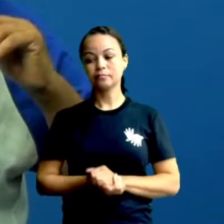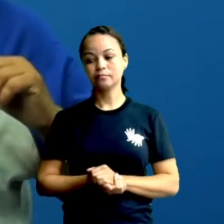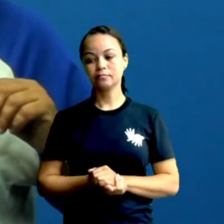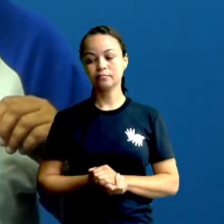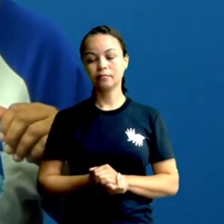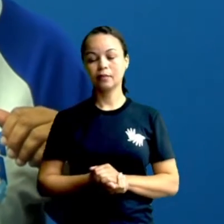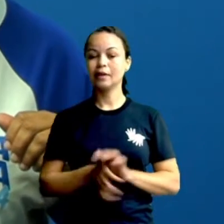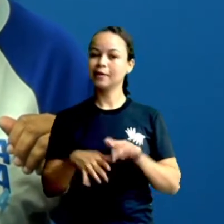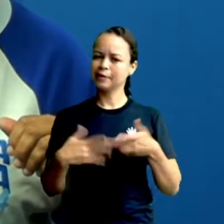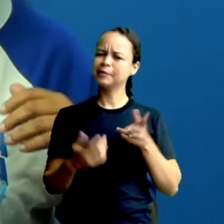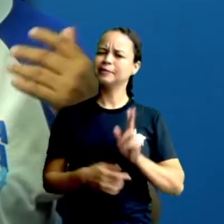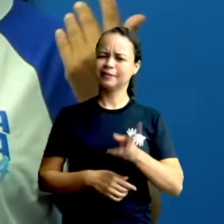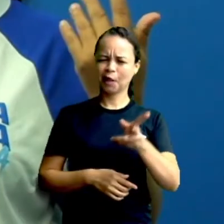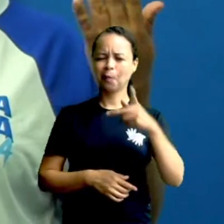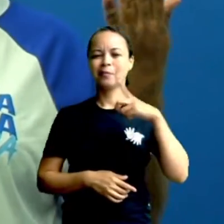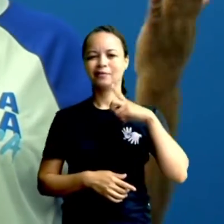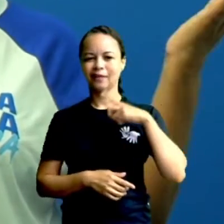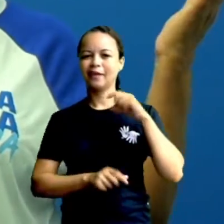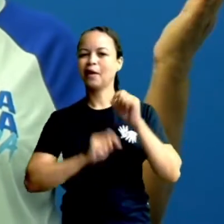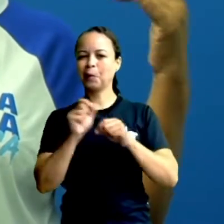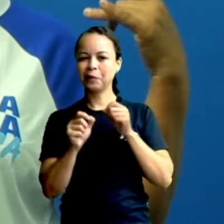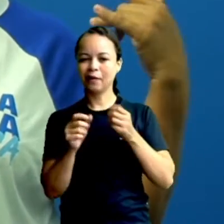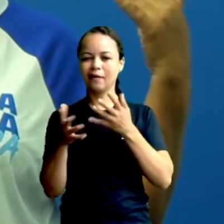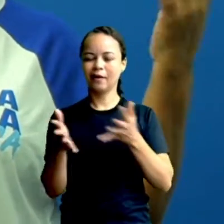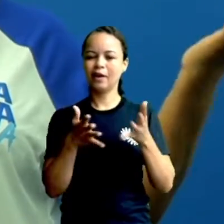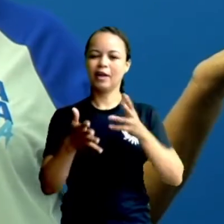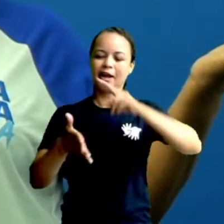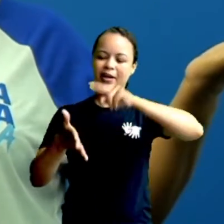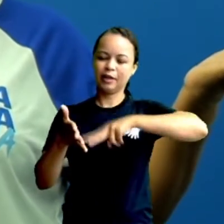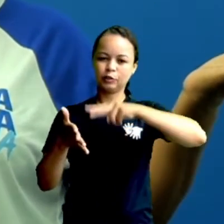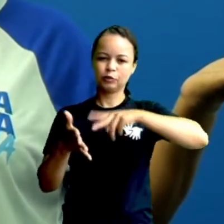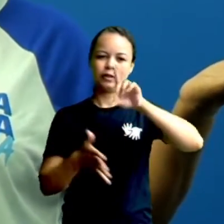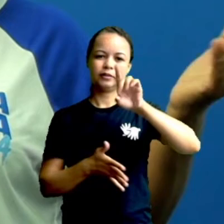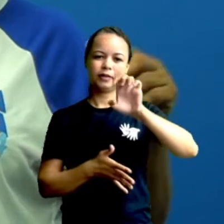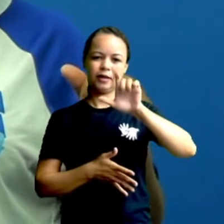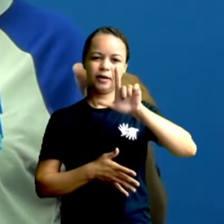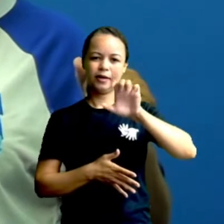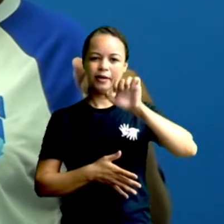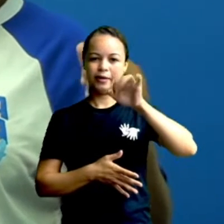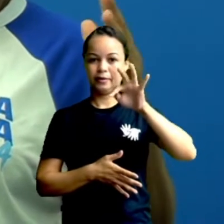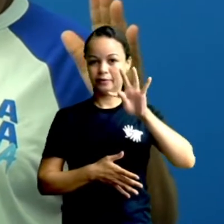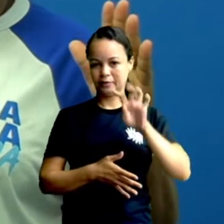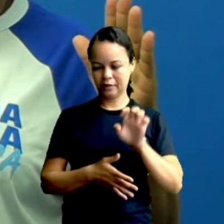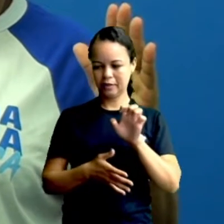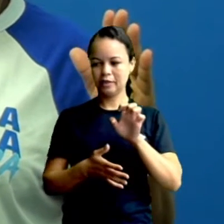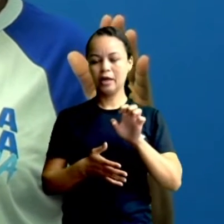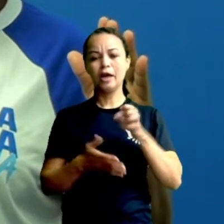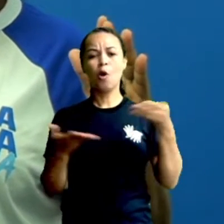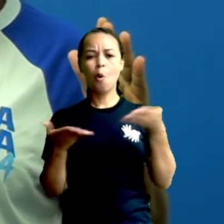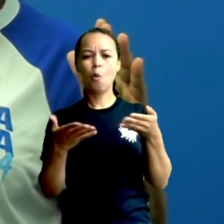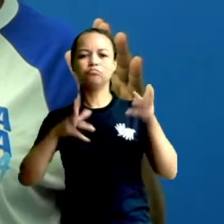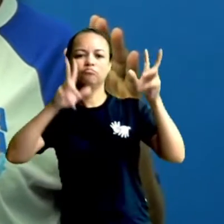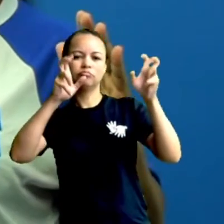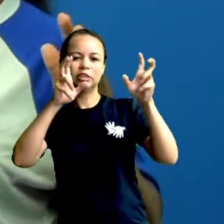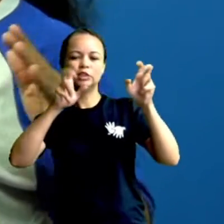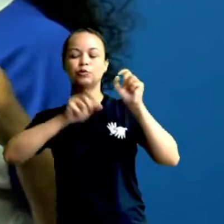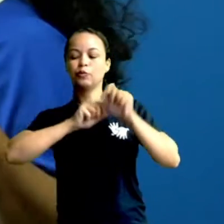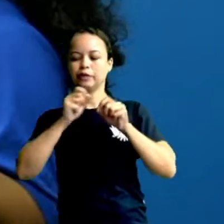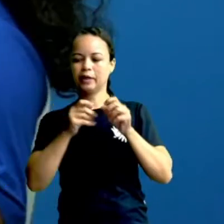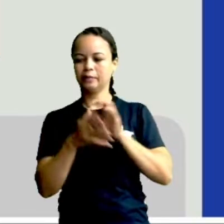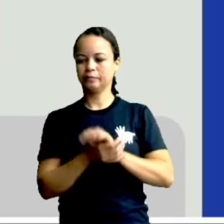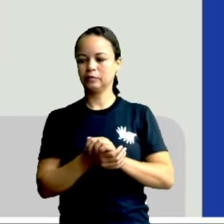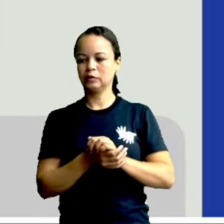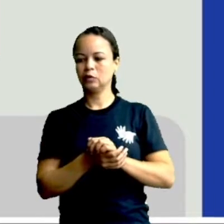Mas, como sempre, vamos começar com a leitura de leite. E hoje o título da leitura de leite é